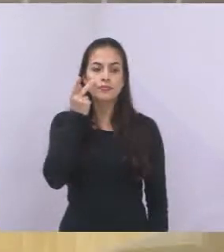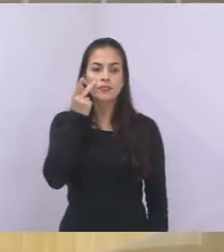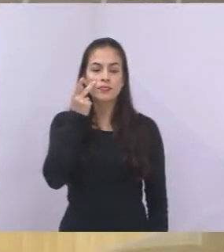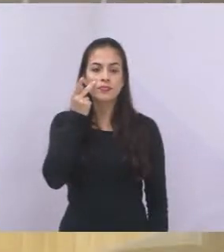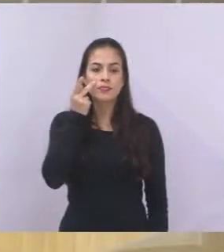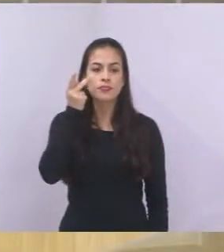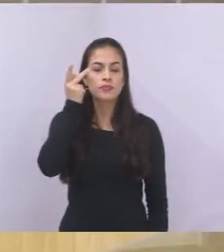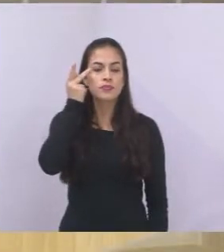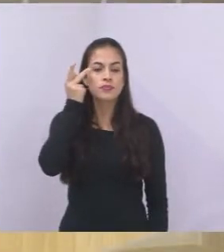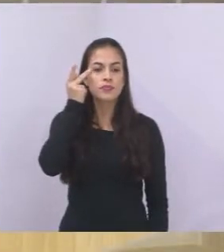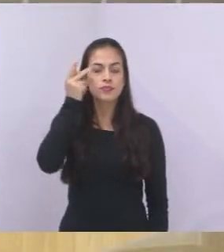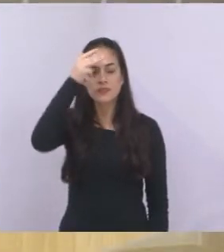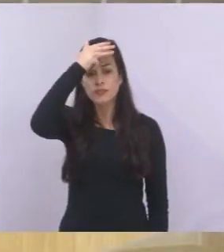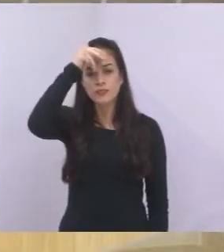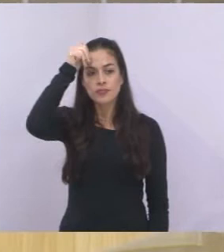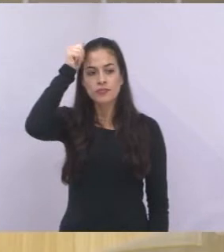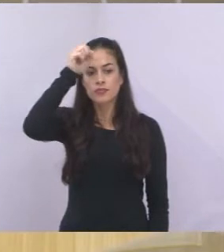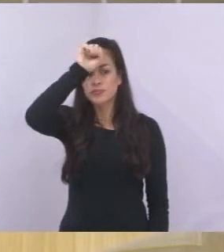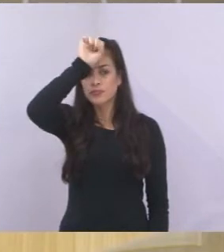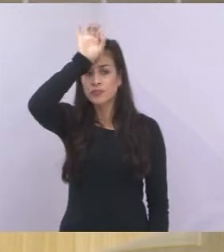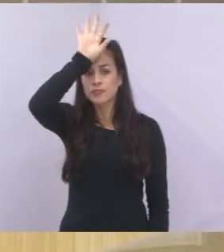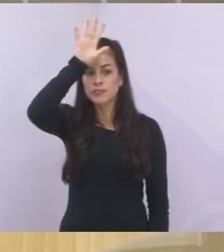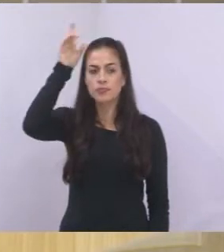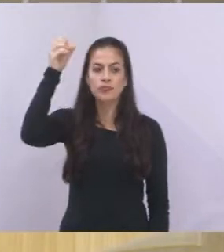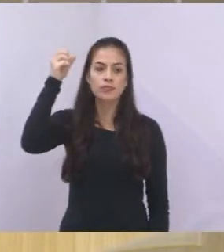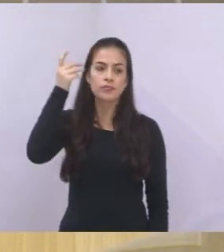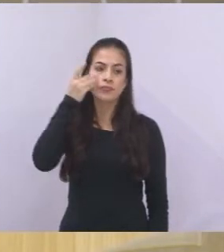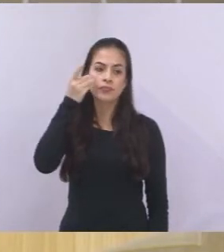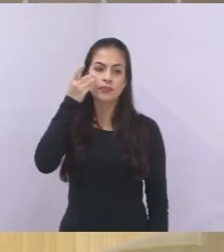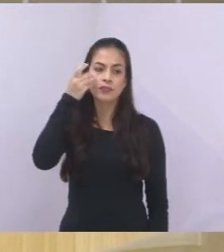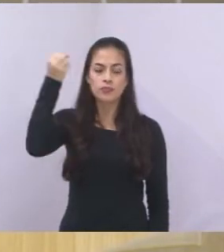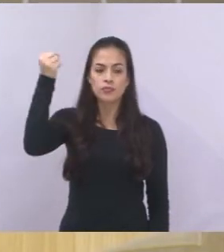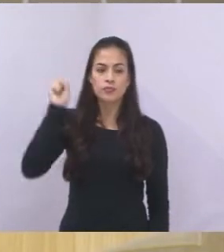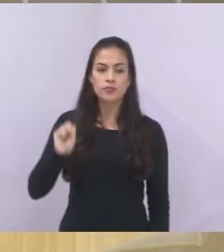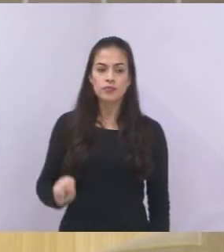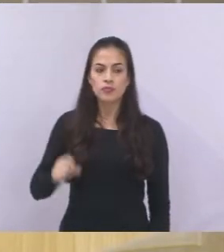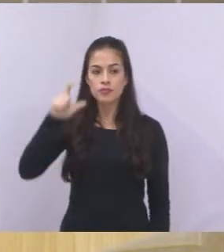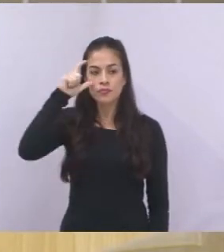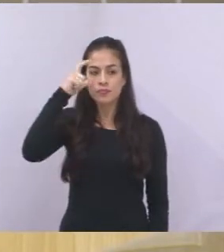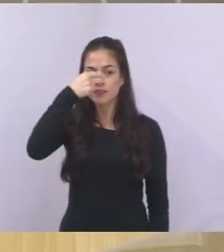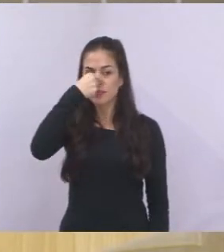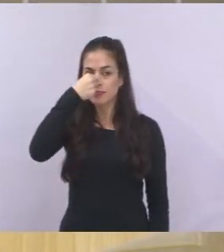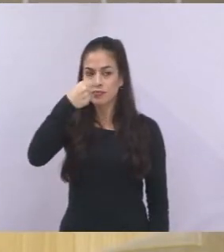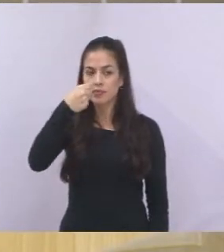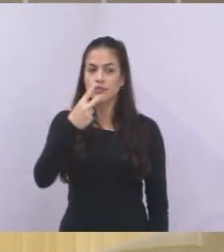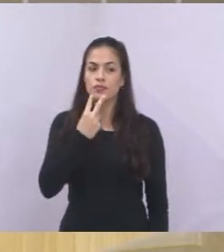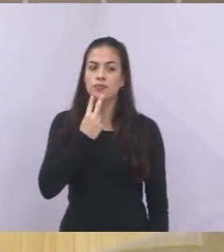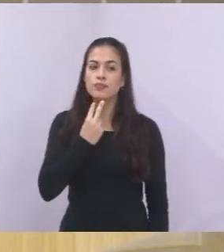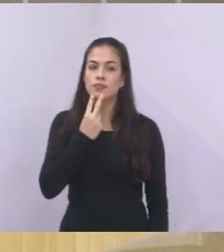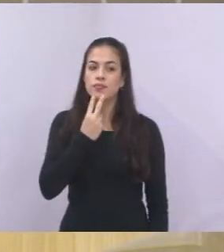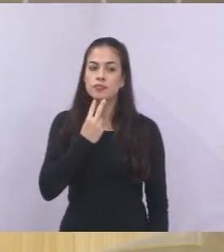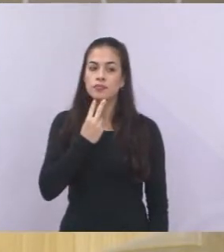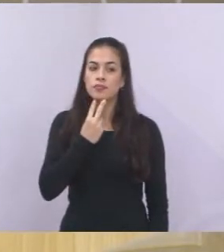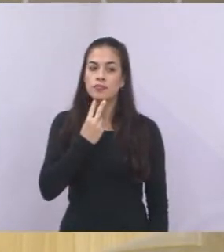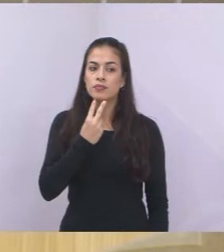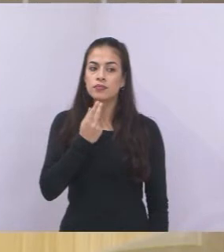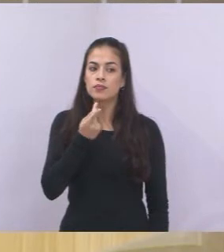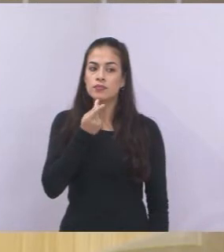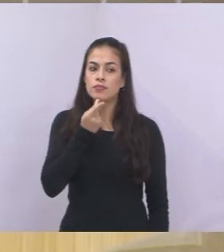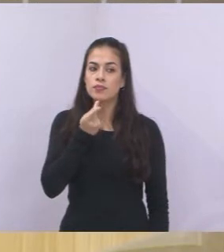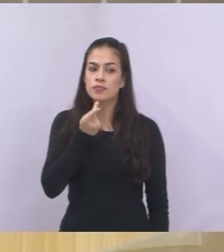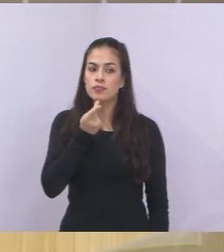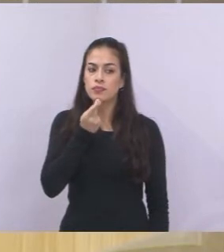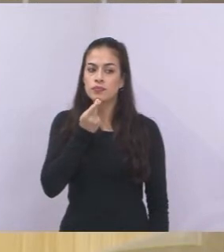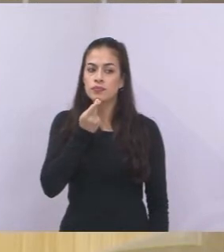Dr. Rodrigo Salomão, Dude, Sônia Patas Amizade, Abner de Madureira, Valmir do Parque Meia Lua, Hernani